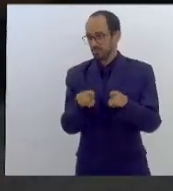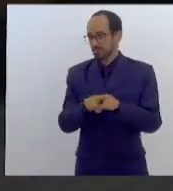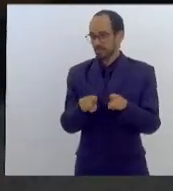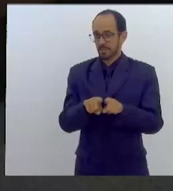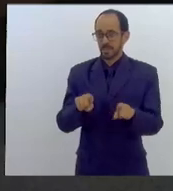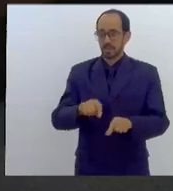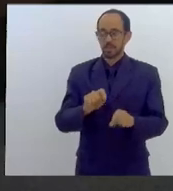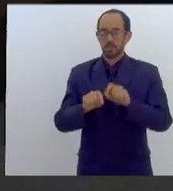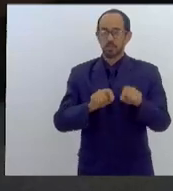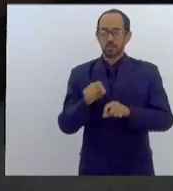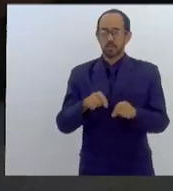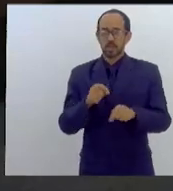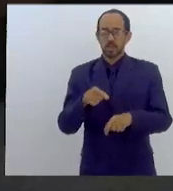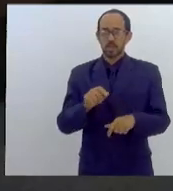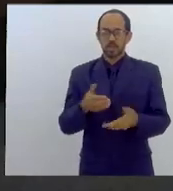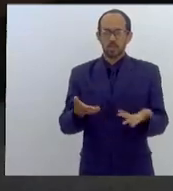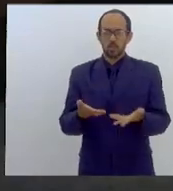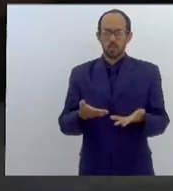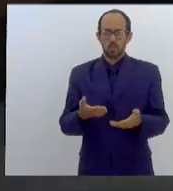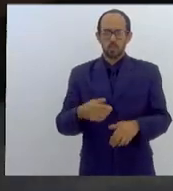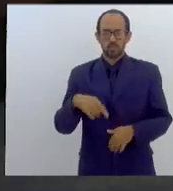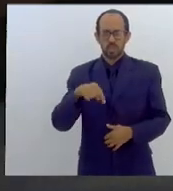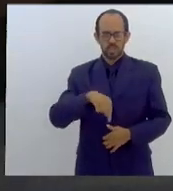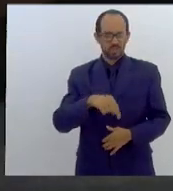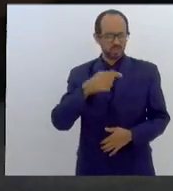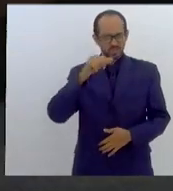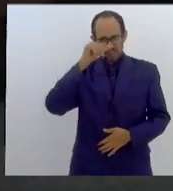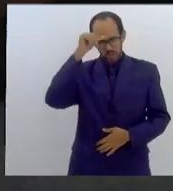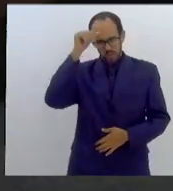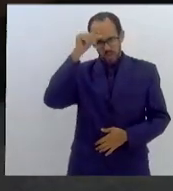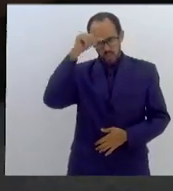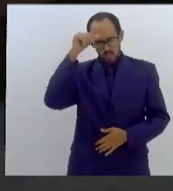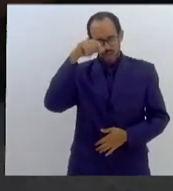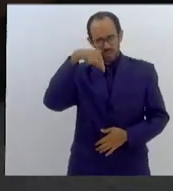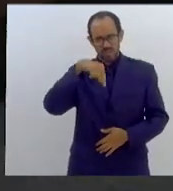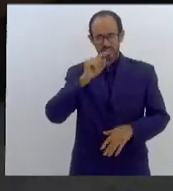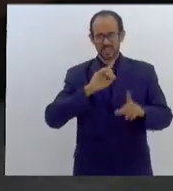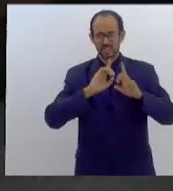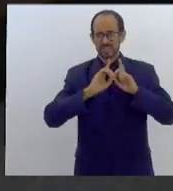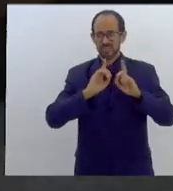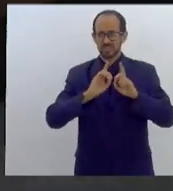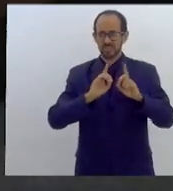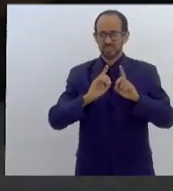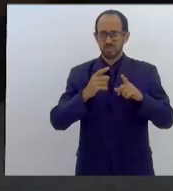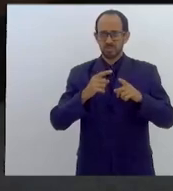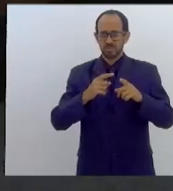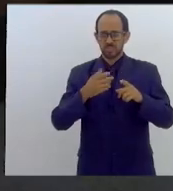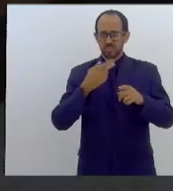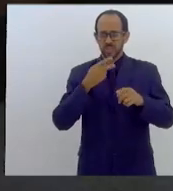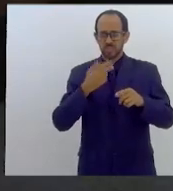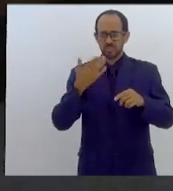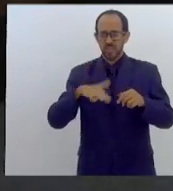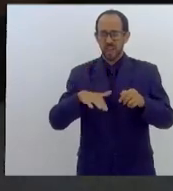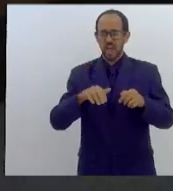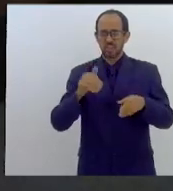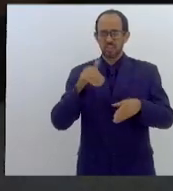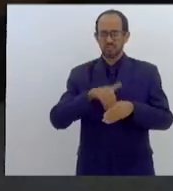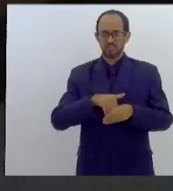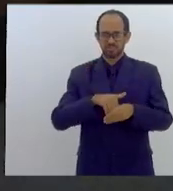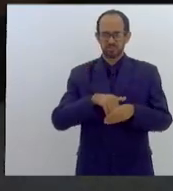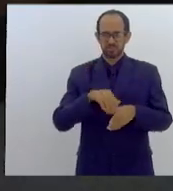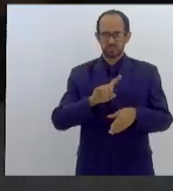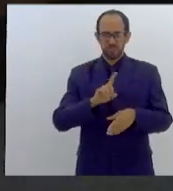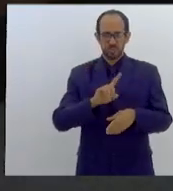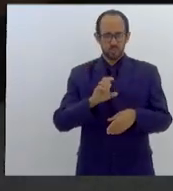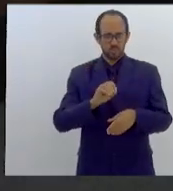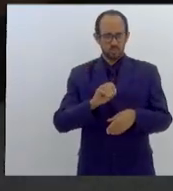governador Cláudio Castro foi tratado aqui nessa discussão, porque eu não vou nem me referir somente às urnas, não, que uma pessoa que ganha com mais de